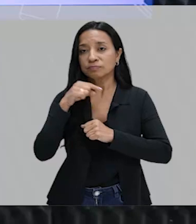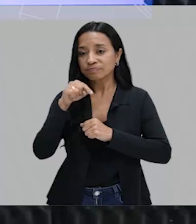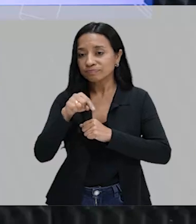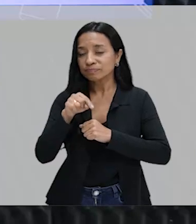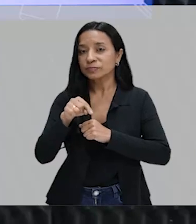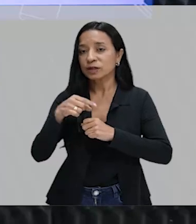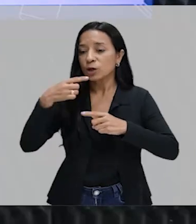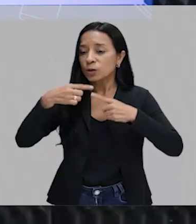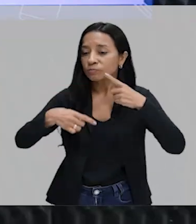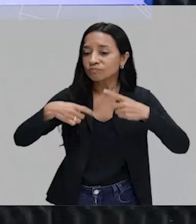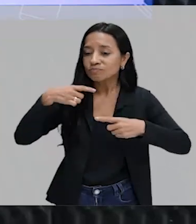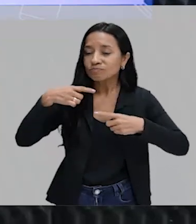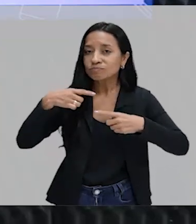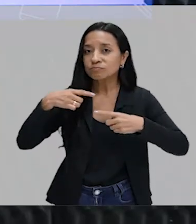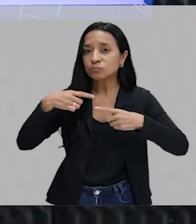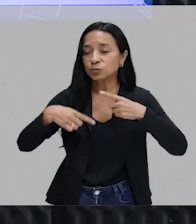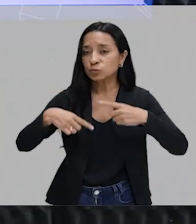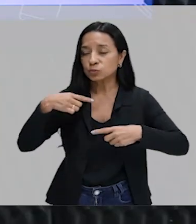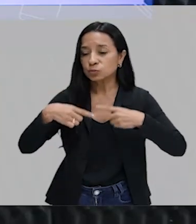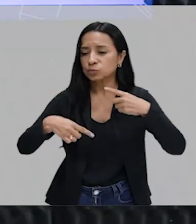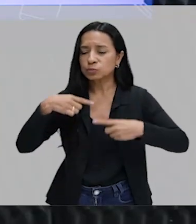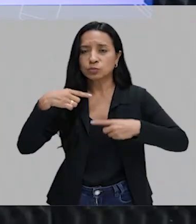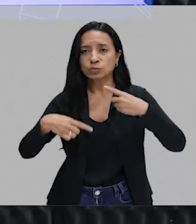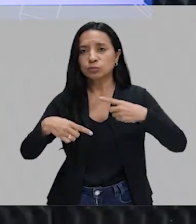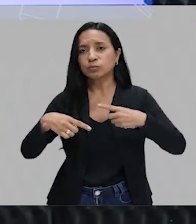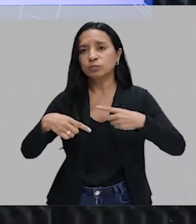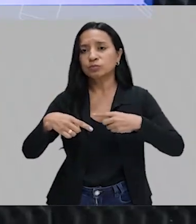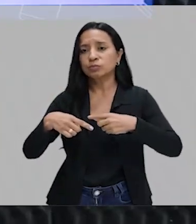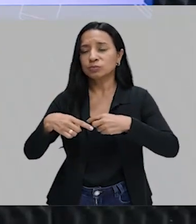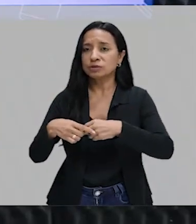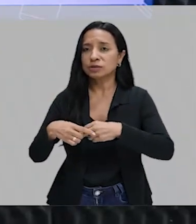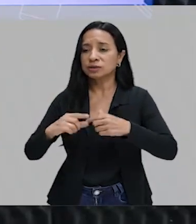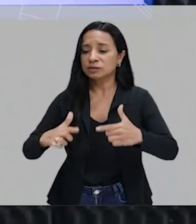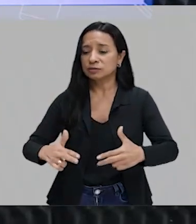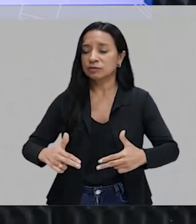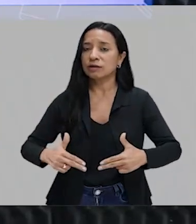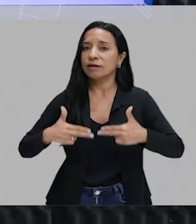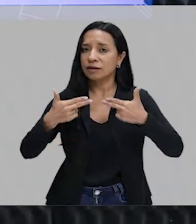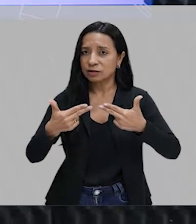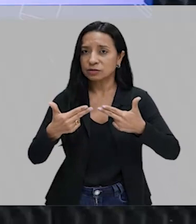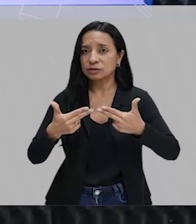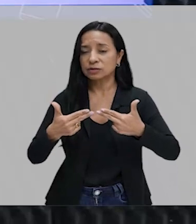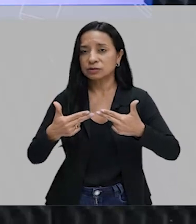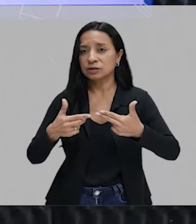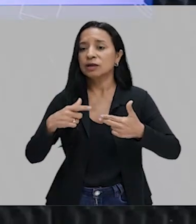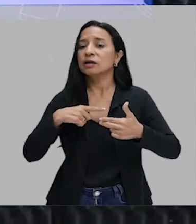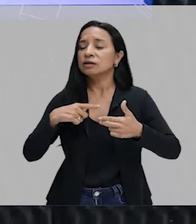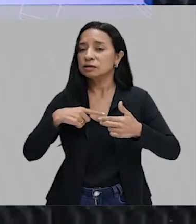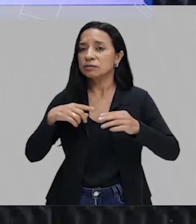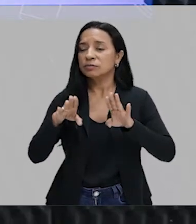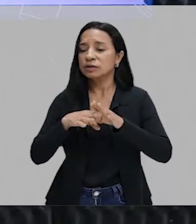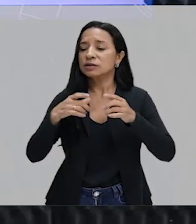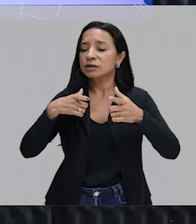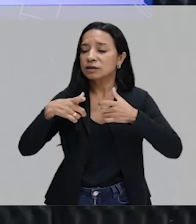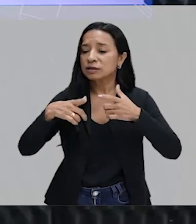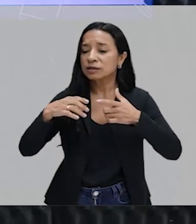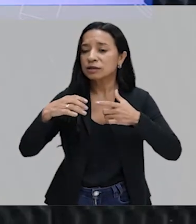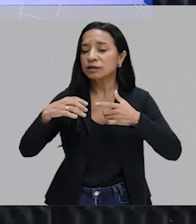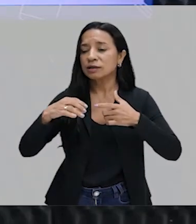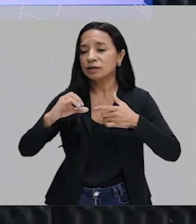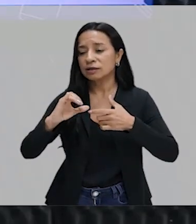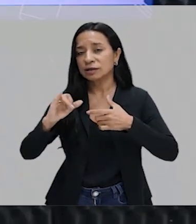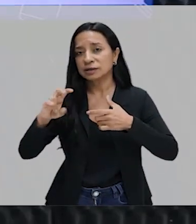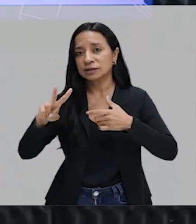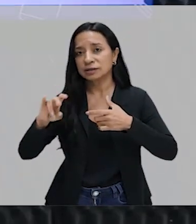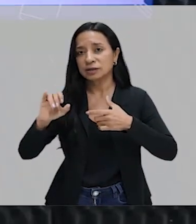também disputas étnicas. Como nós teremos a guerra civil em Ruanda, no início